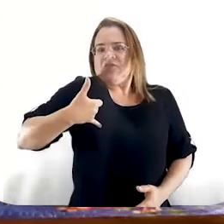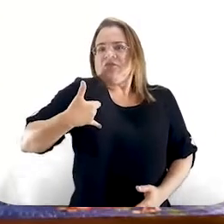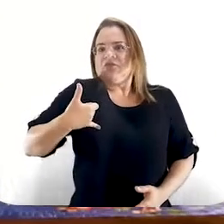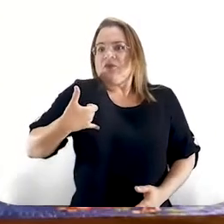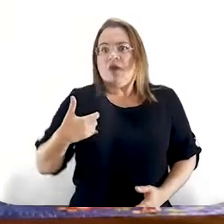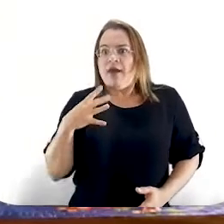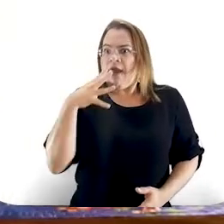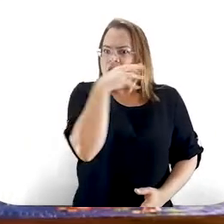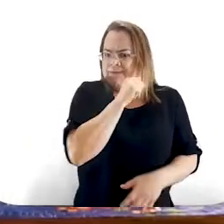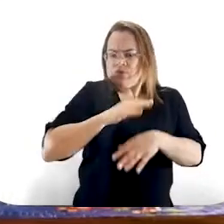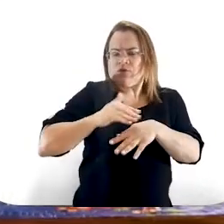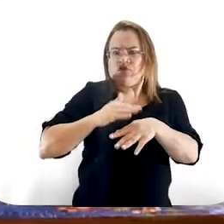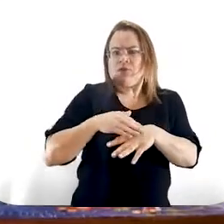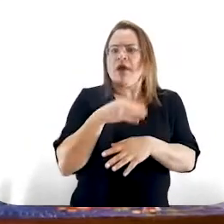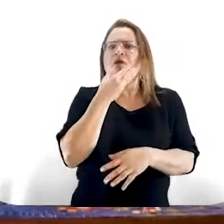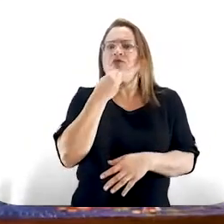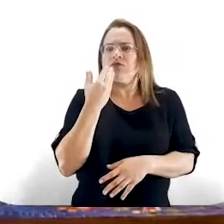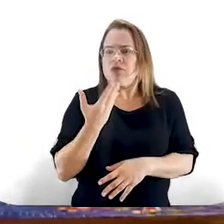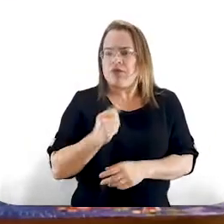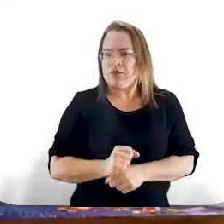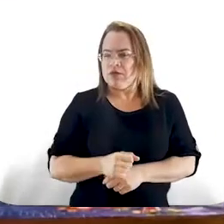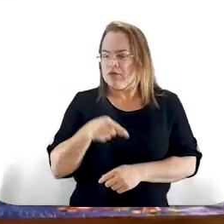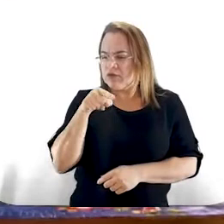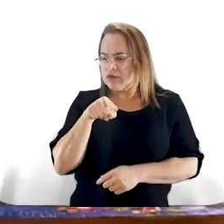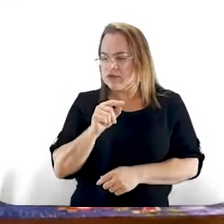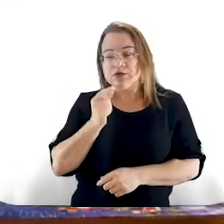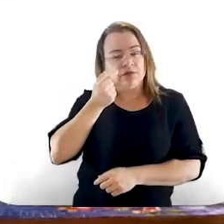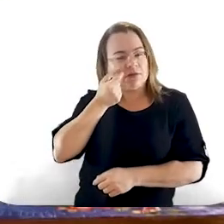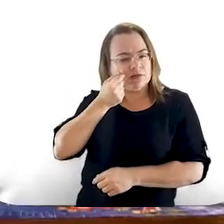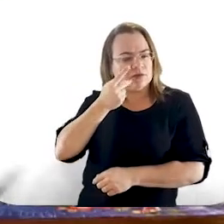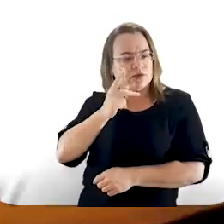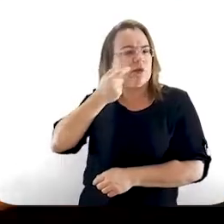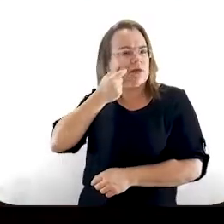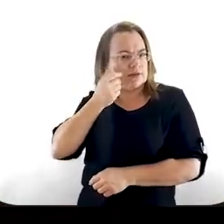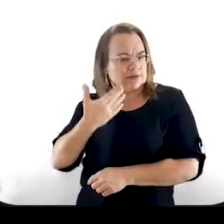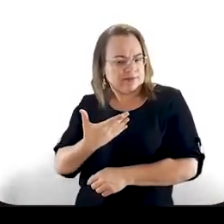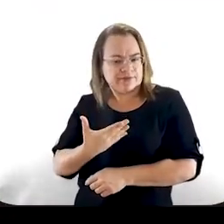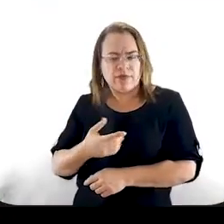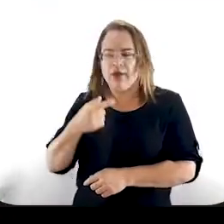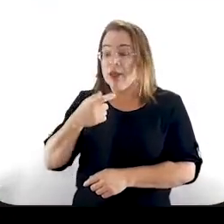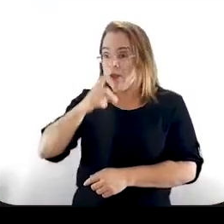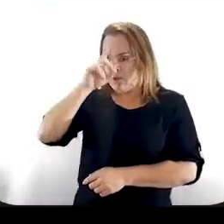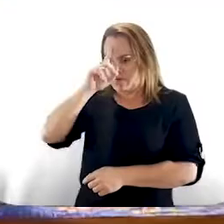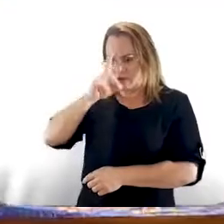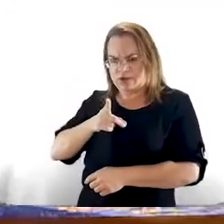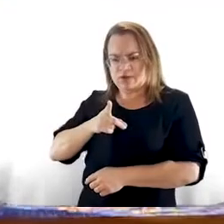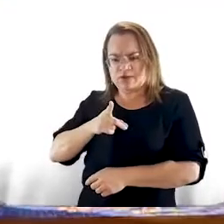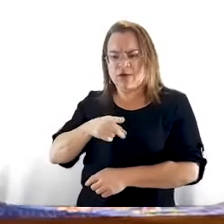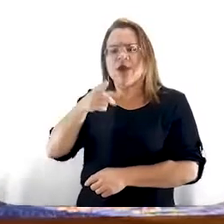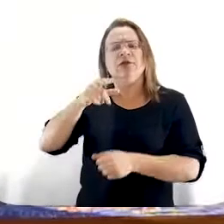que depressa mandou chamar os homens. Quando esses estavam na sua presença, ele ordenou